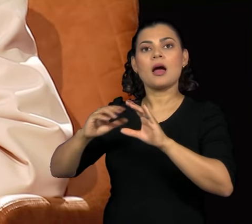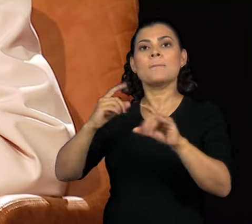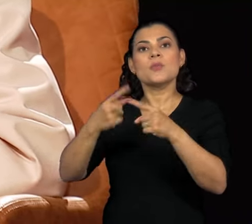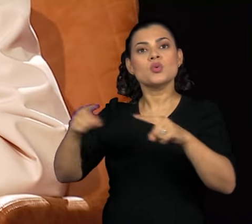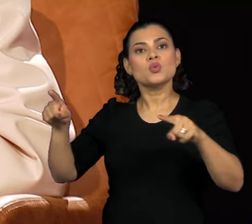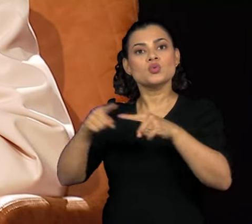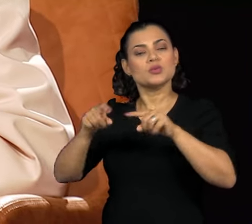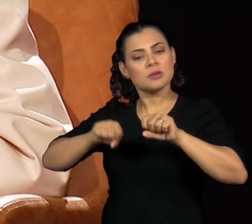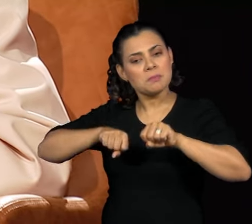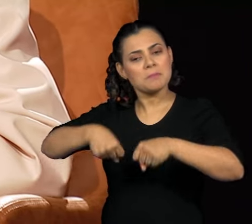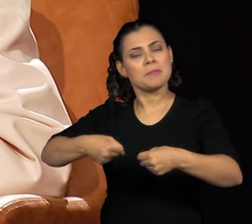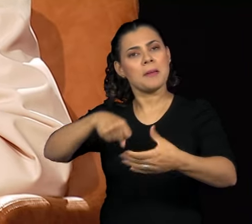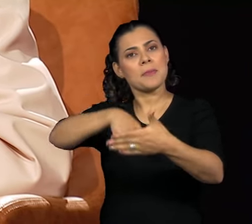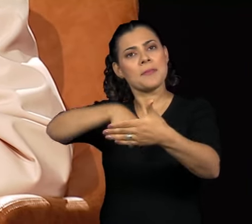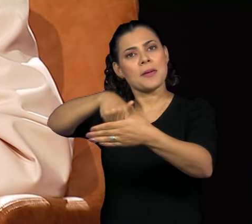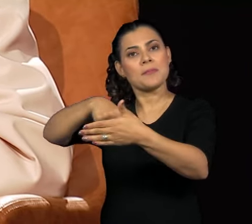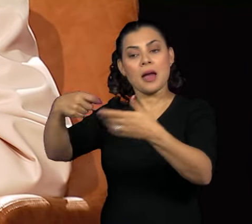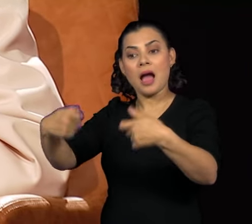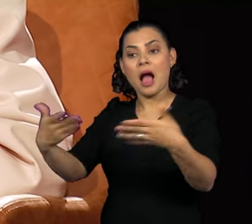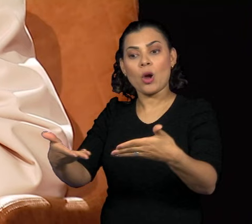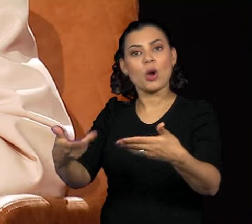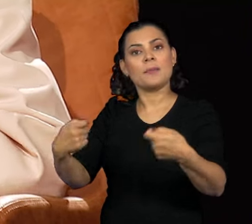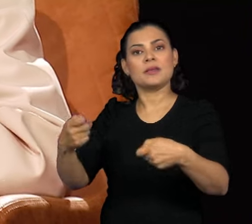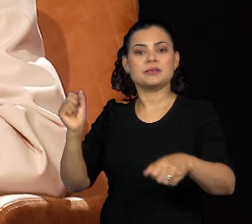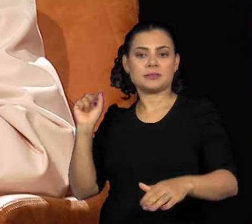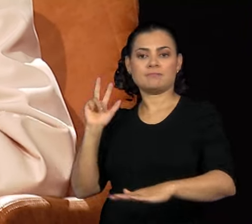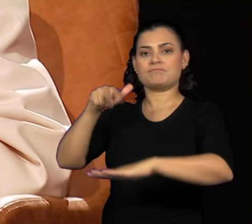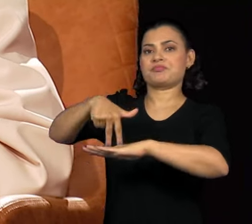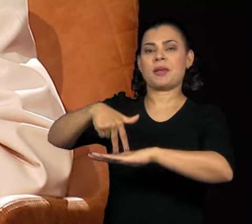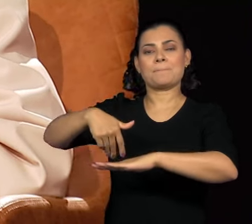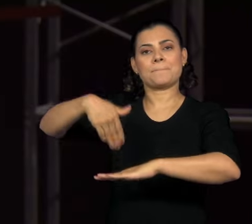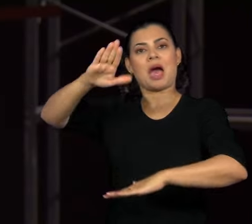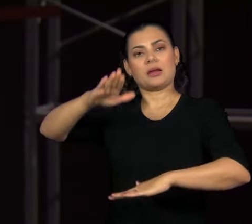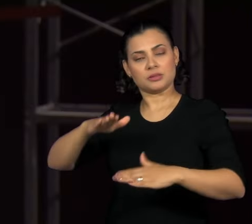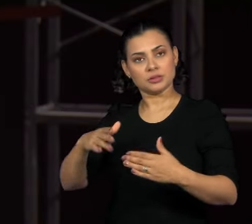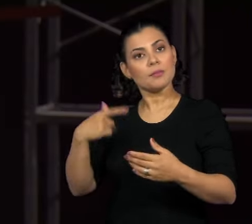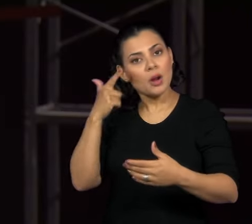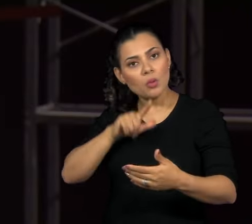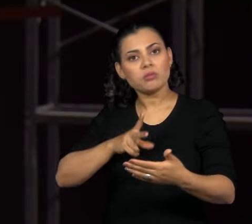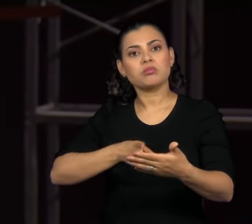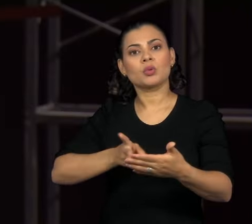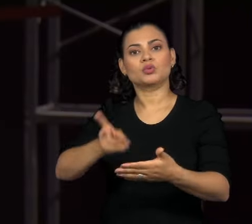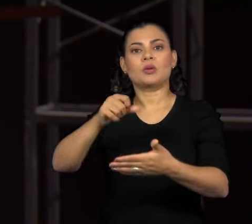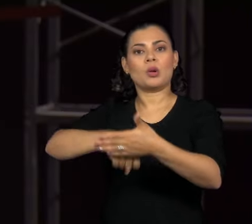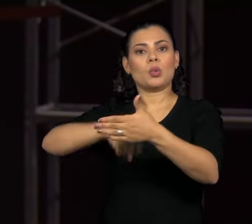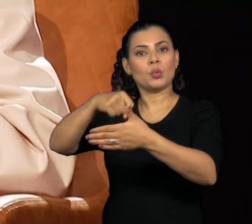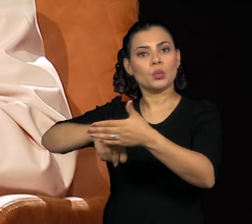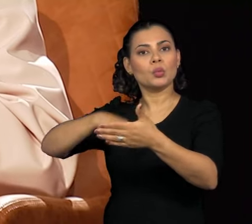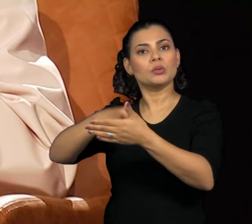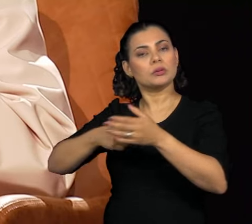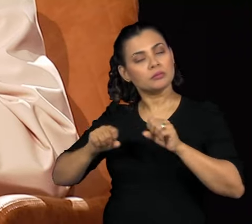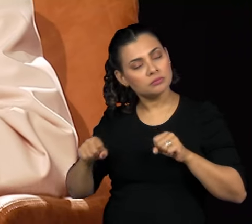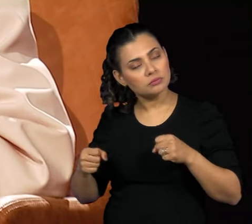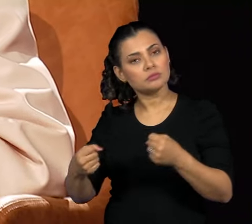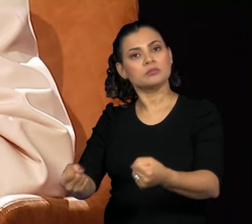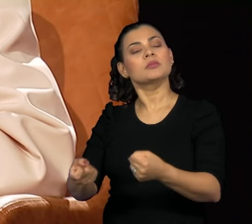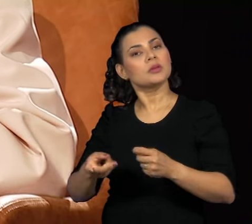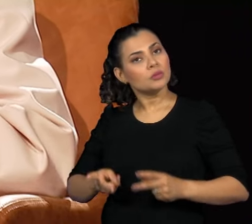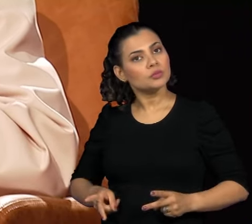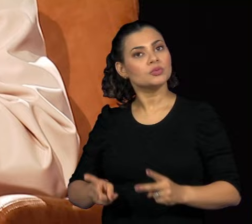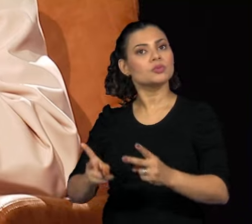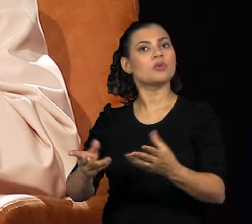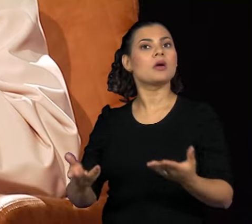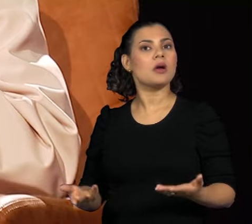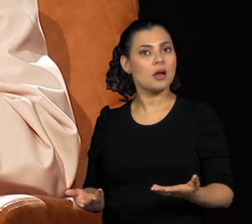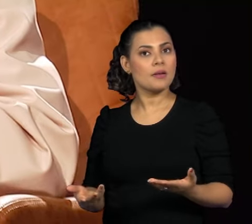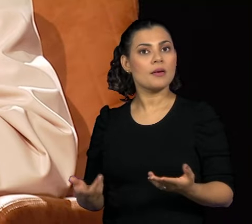mas que você precisa de um outro espaço para continuar a sua luta, para continuar defendendo quem você acha que tem que defender,